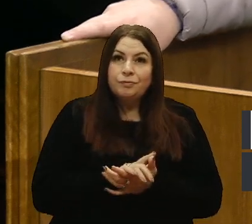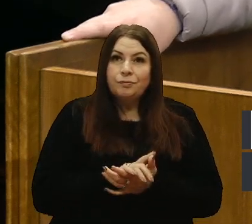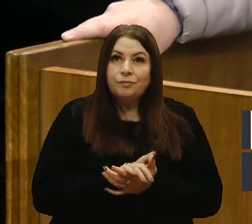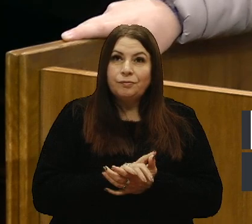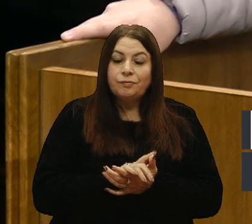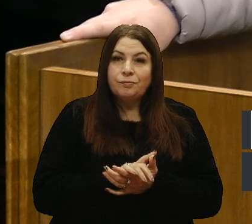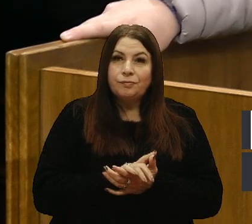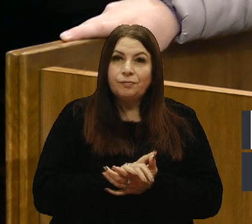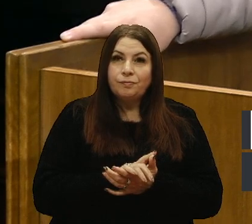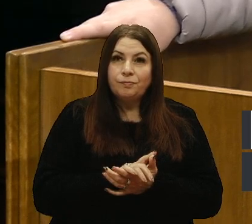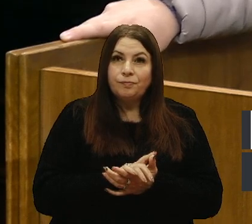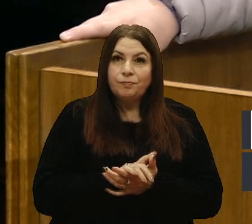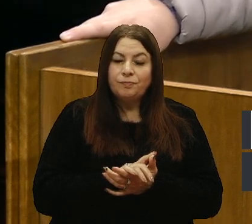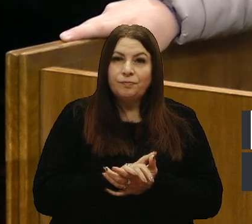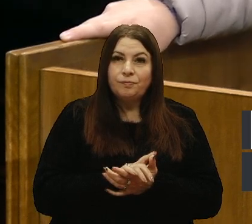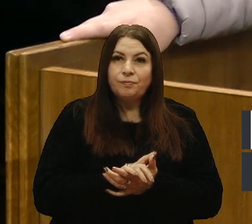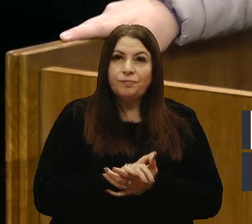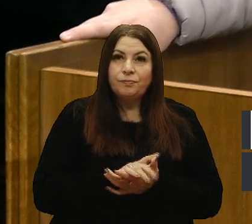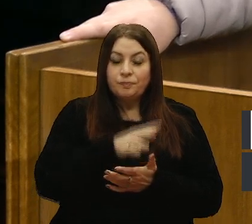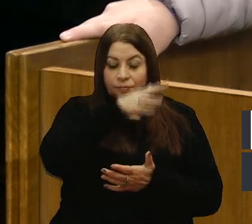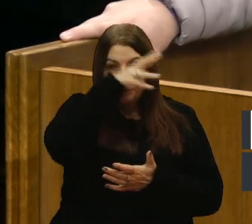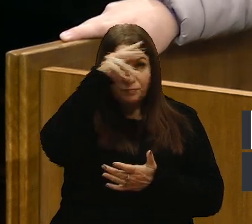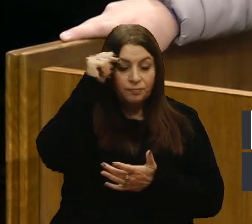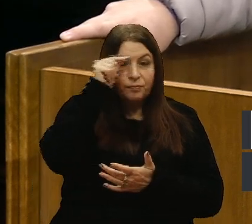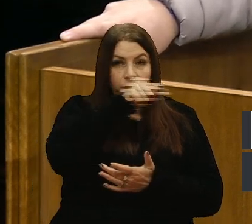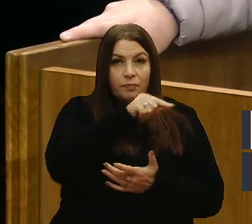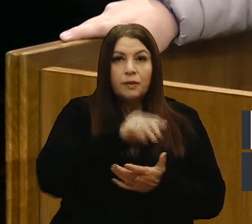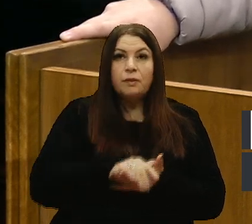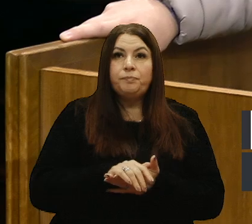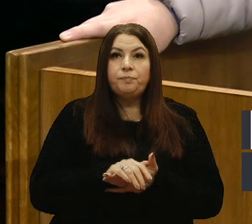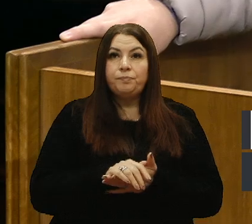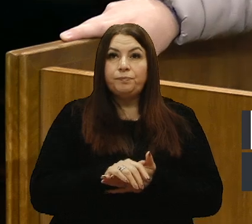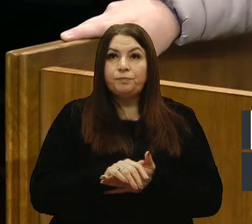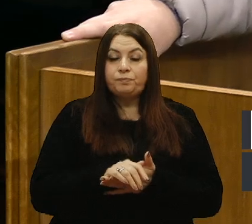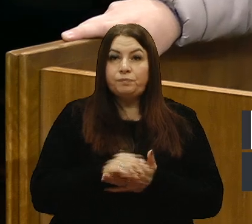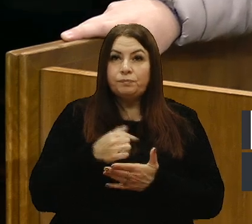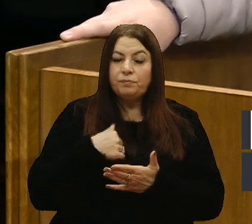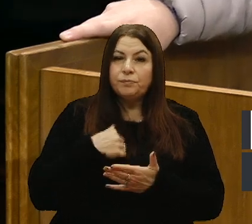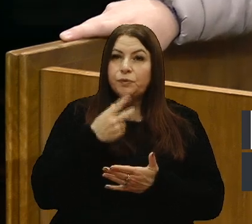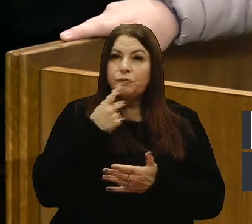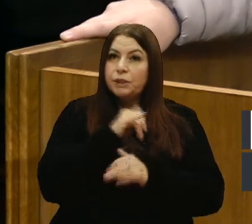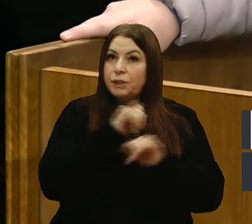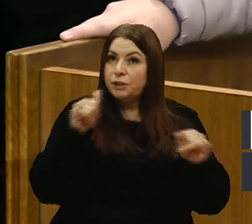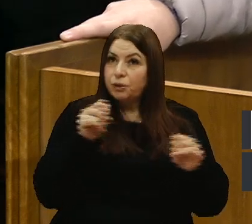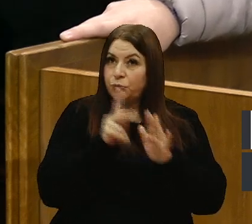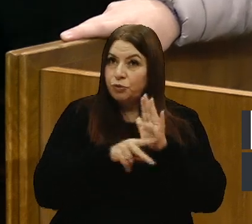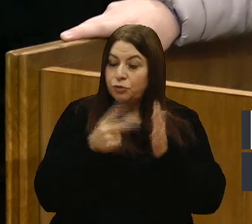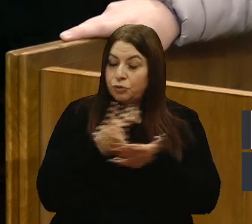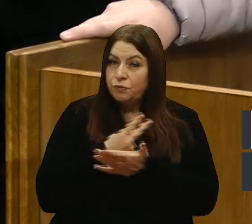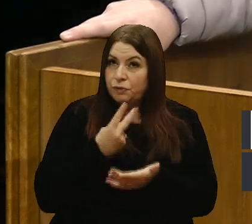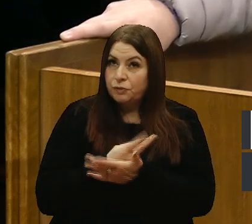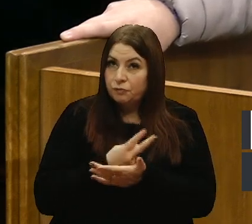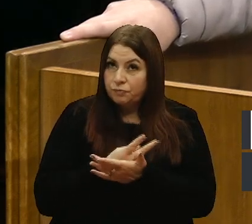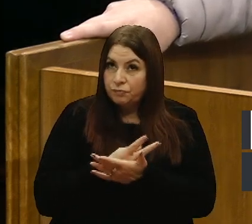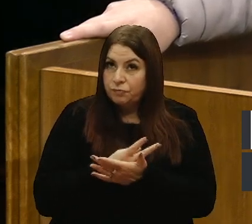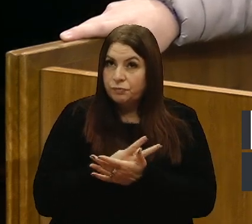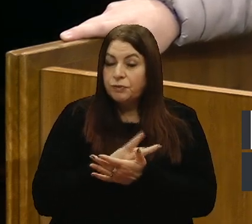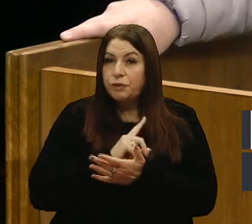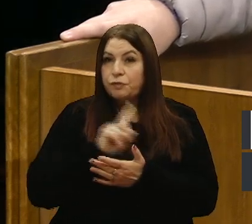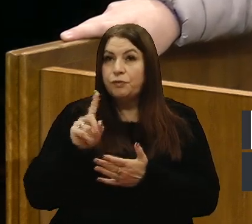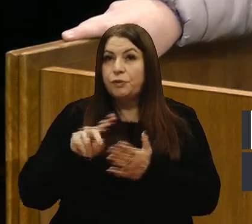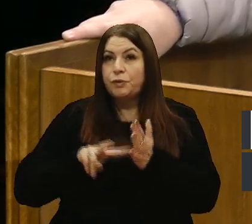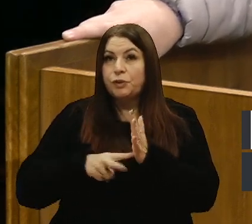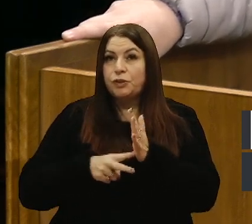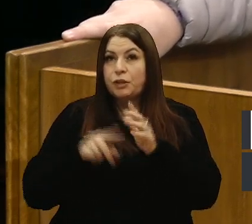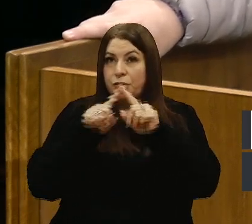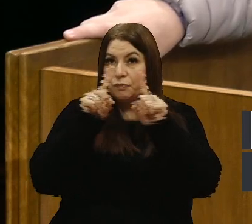da prefeitura, né? Do estacionamento da prefeitura. Eu adverti a todos que o projeto estava errado. Fui no Sindserv e